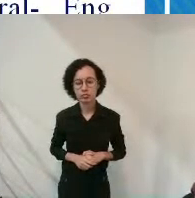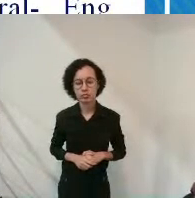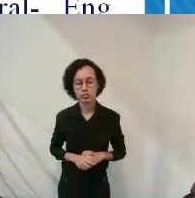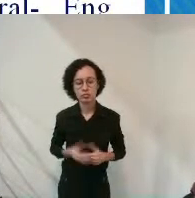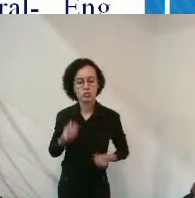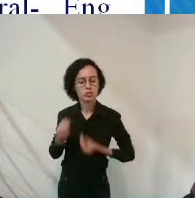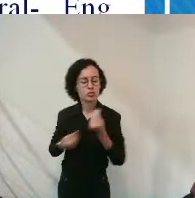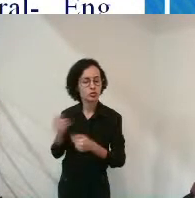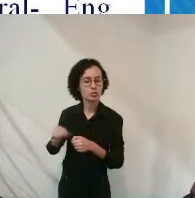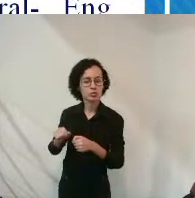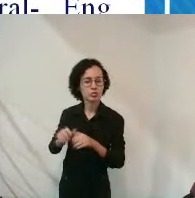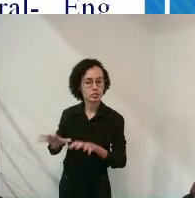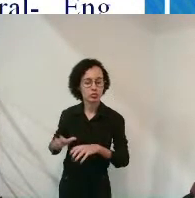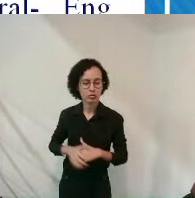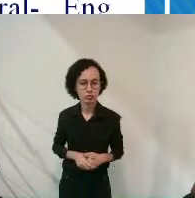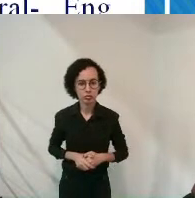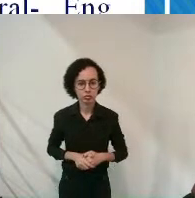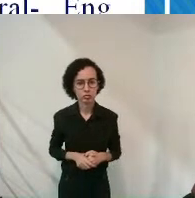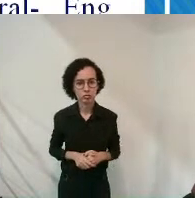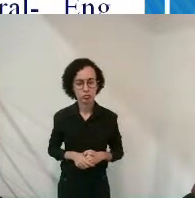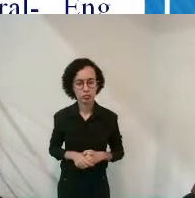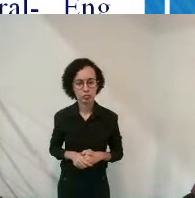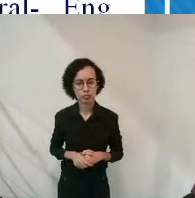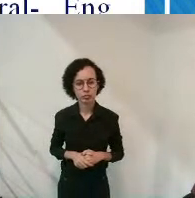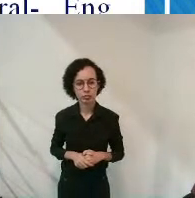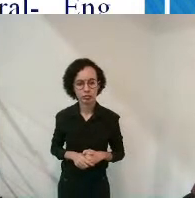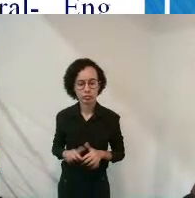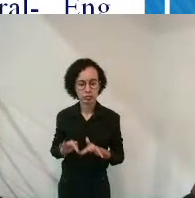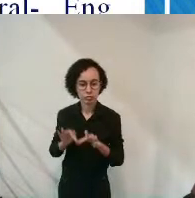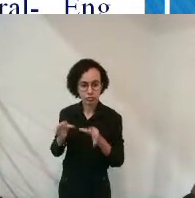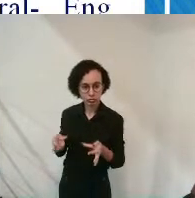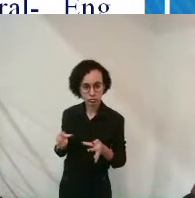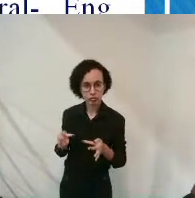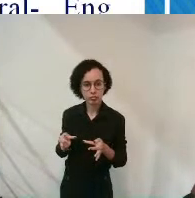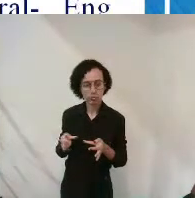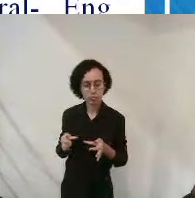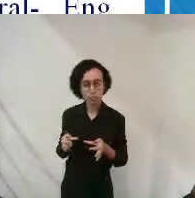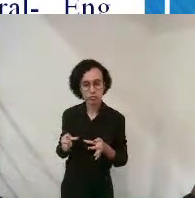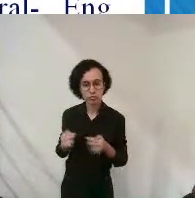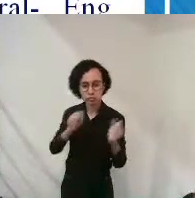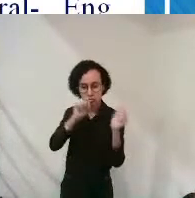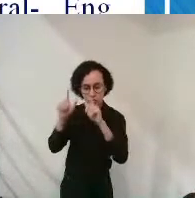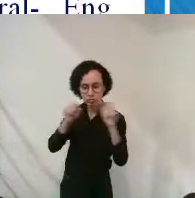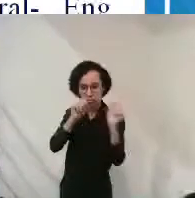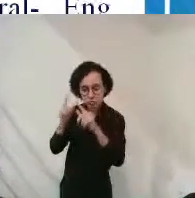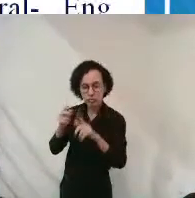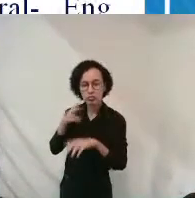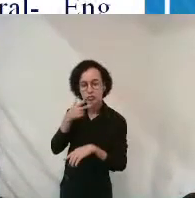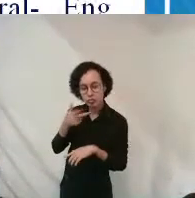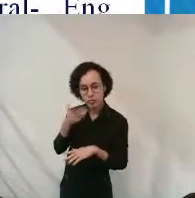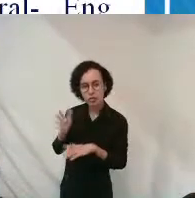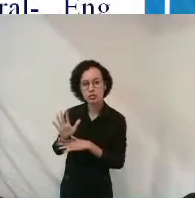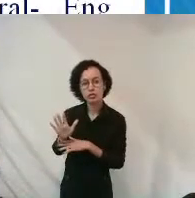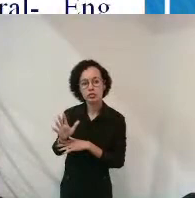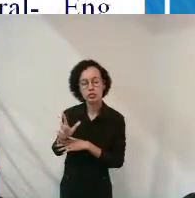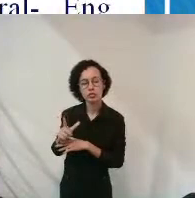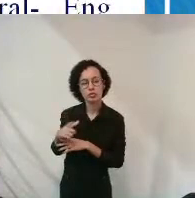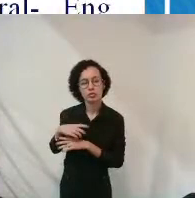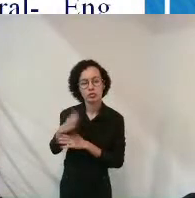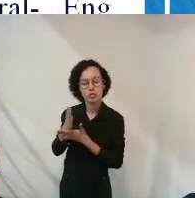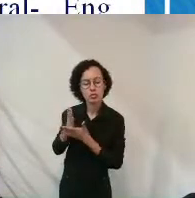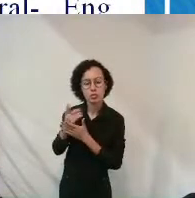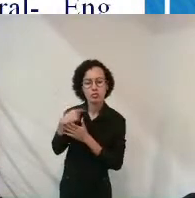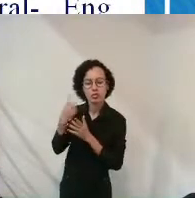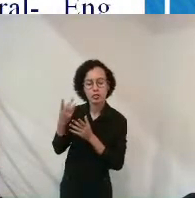Como é que faria isso? É muito simples aqui nos meus slides, a gente estava falando, tem uma parte que fala